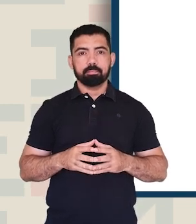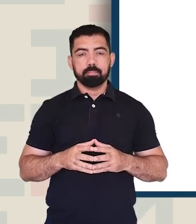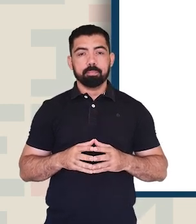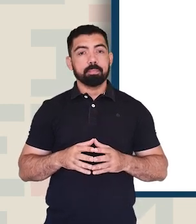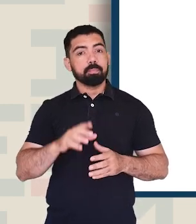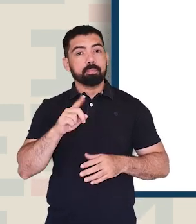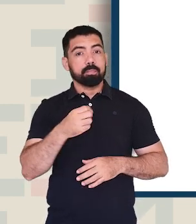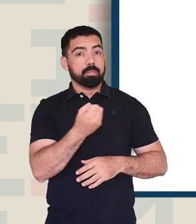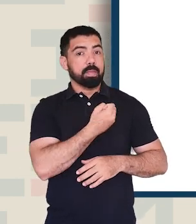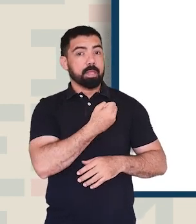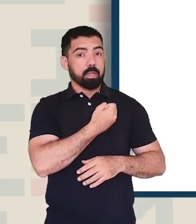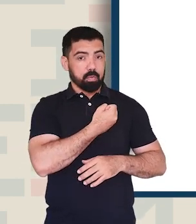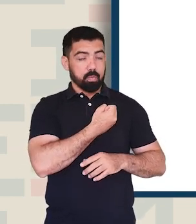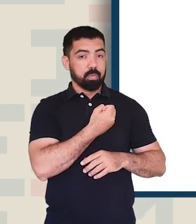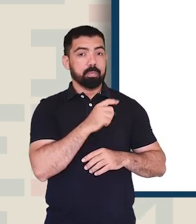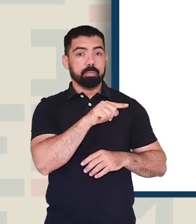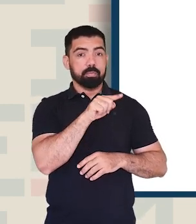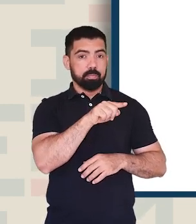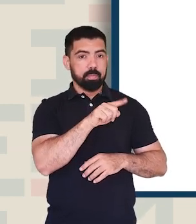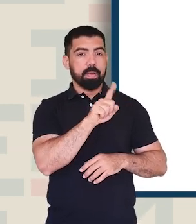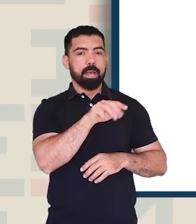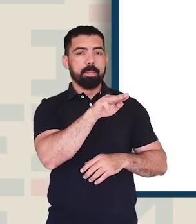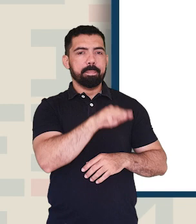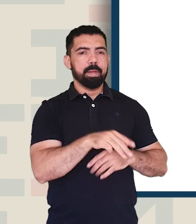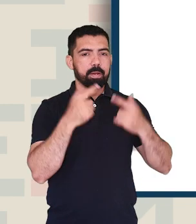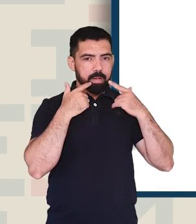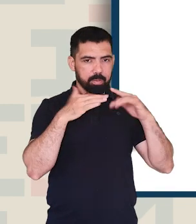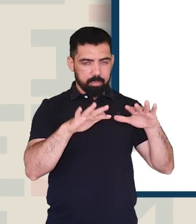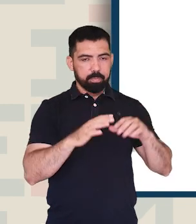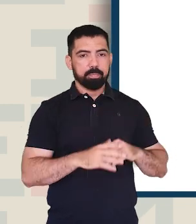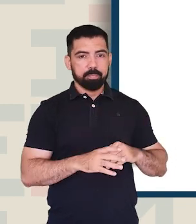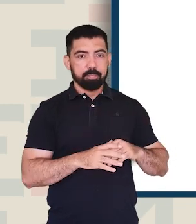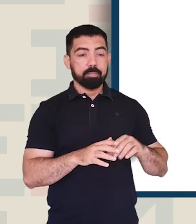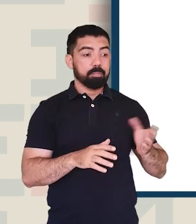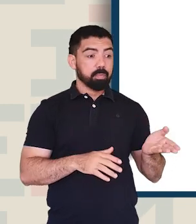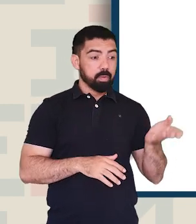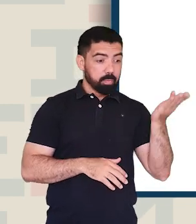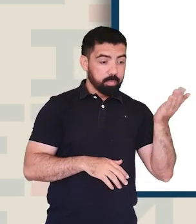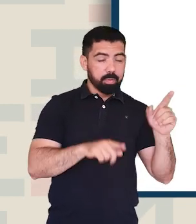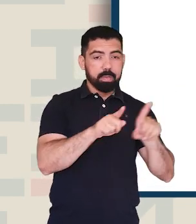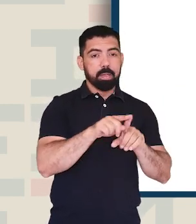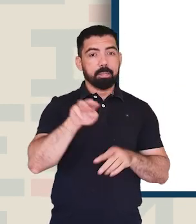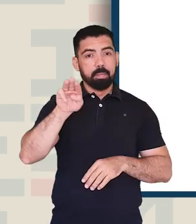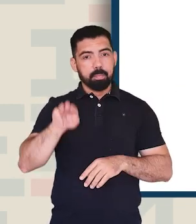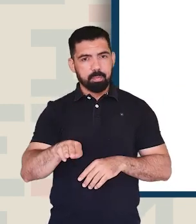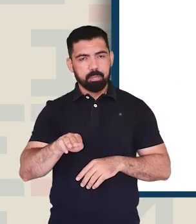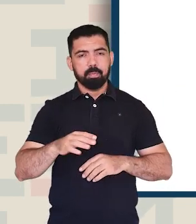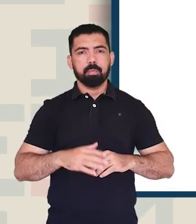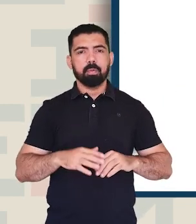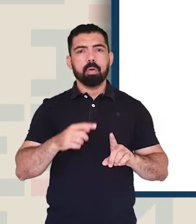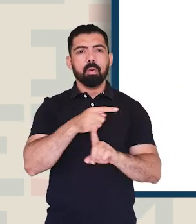na menor natural, os menores estão entre o 1º,